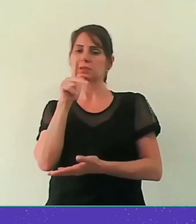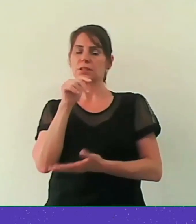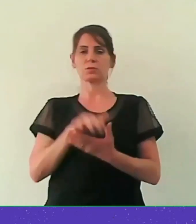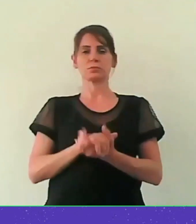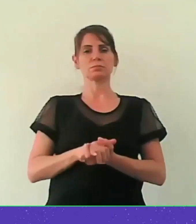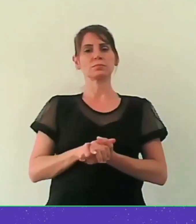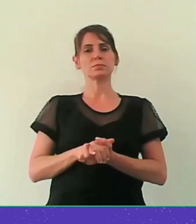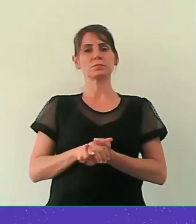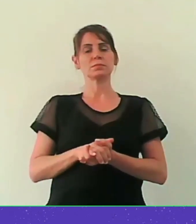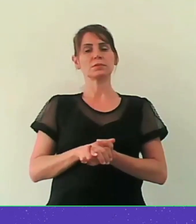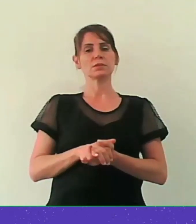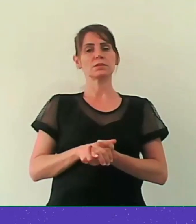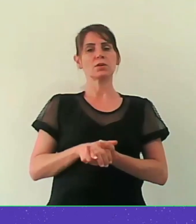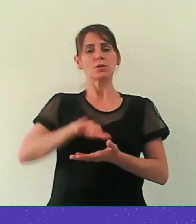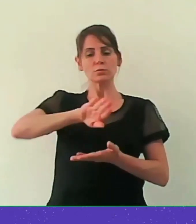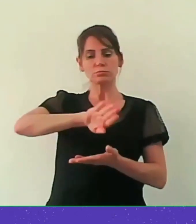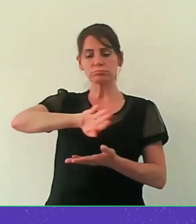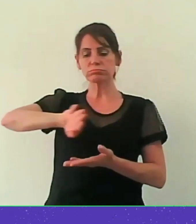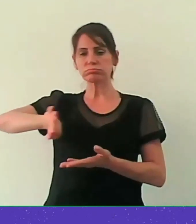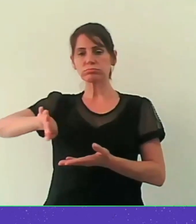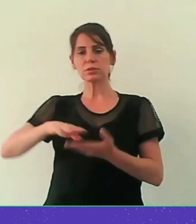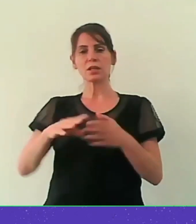Eu realizei um trabalho.